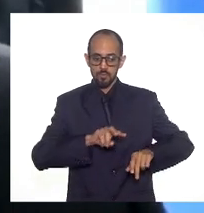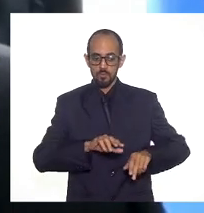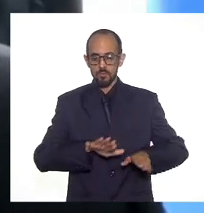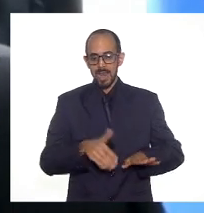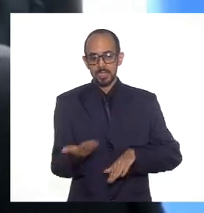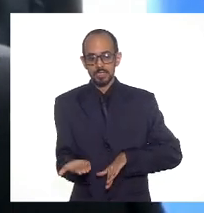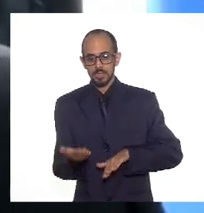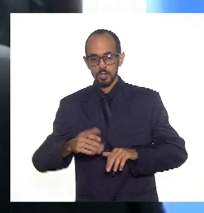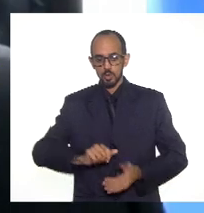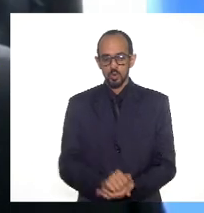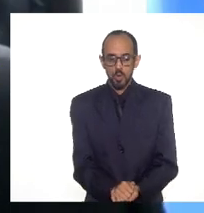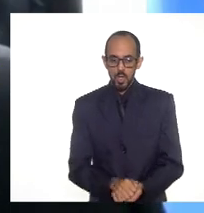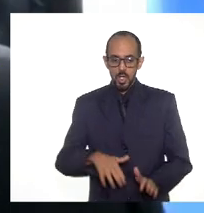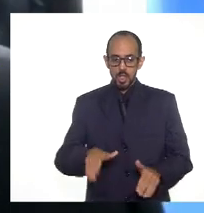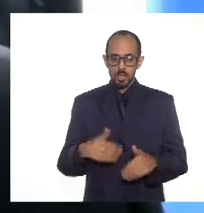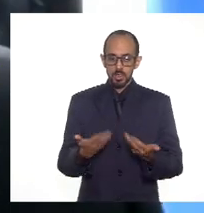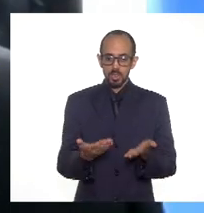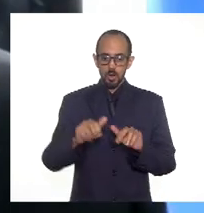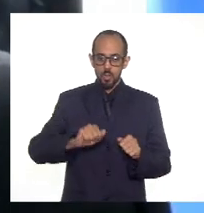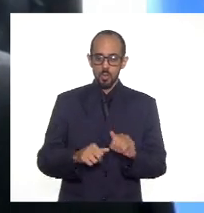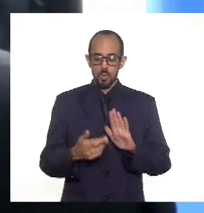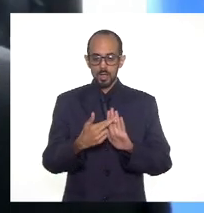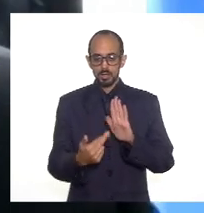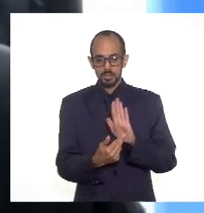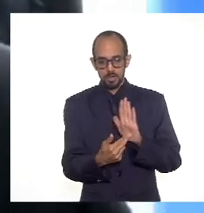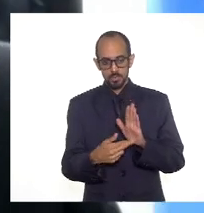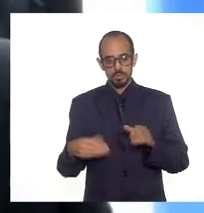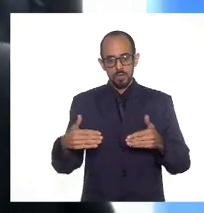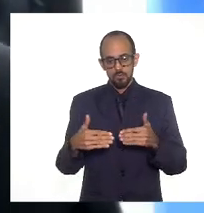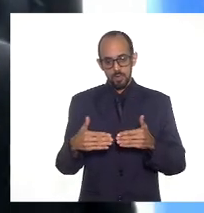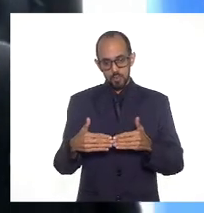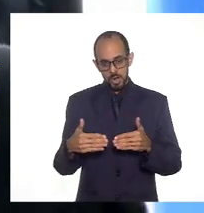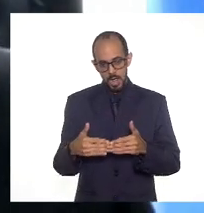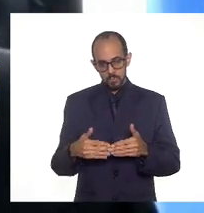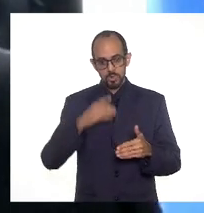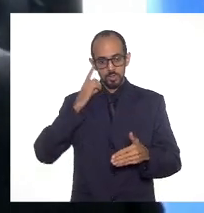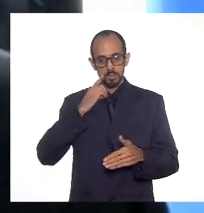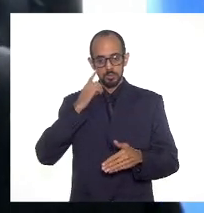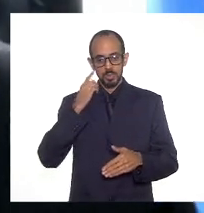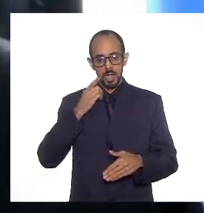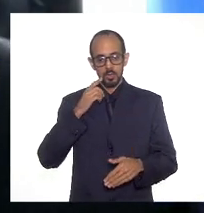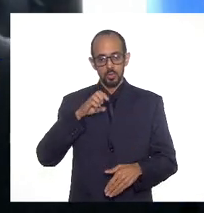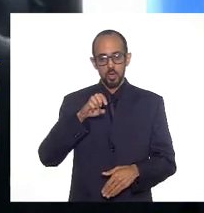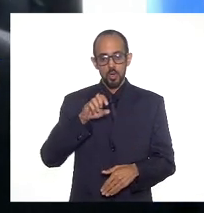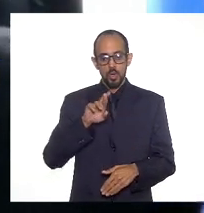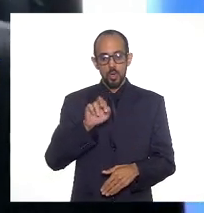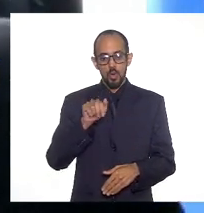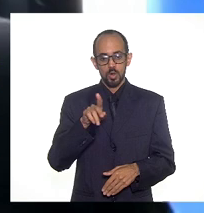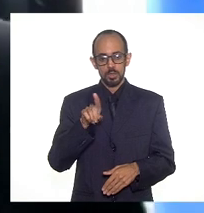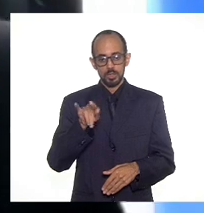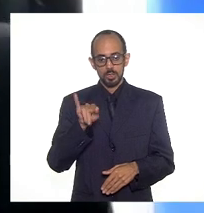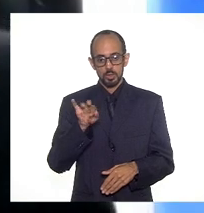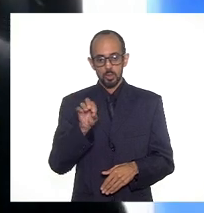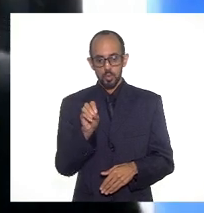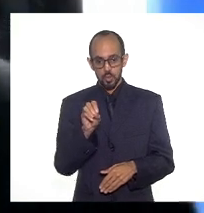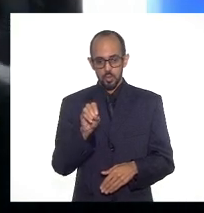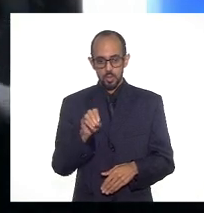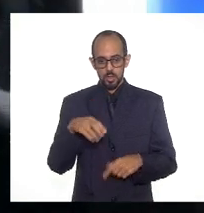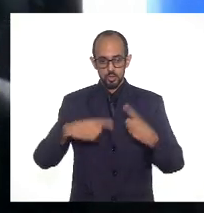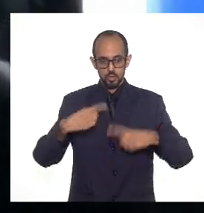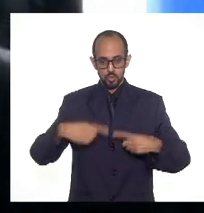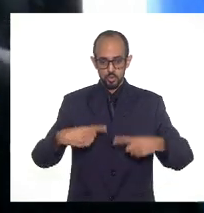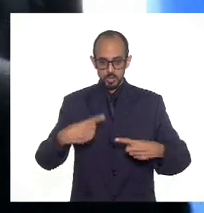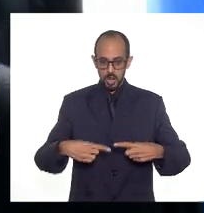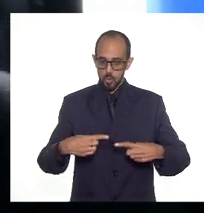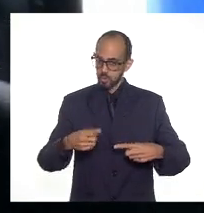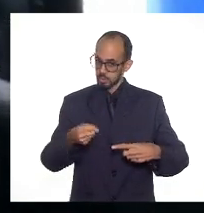de Normas Internas e Proposições Externas é favorável. Relator, deputado Rodrigo Bacelar. Em discussão. Não havendo quem